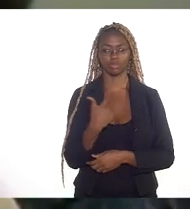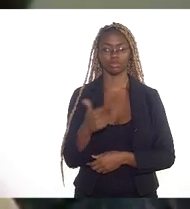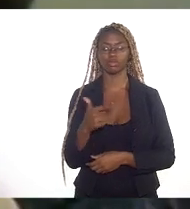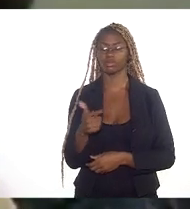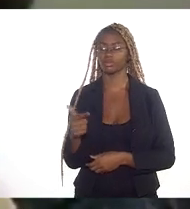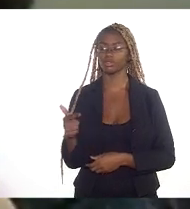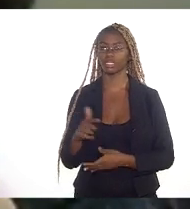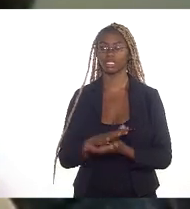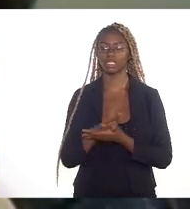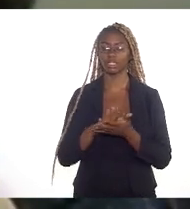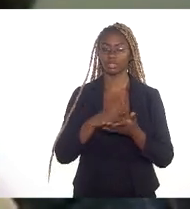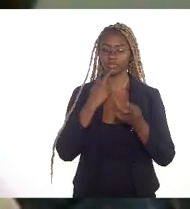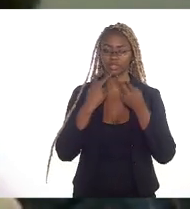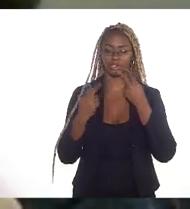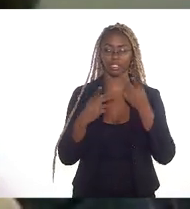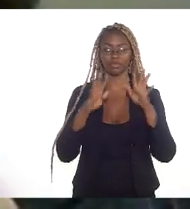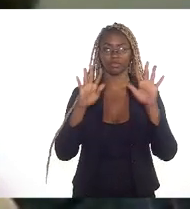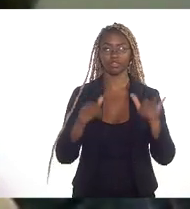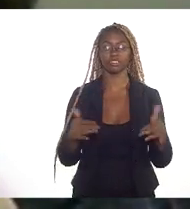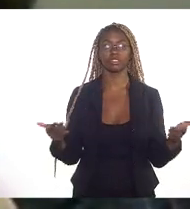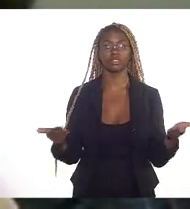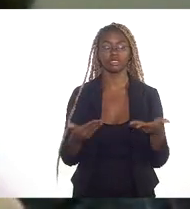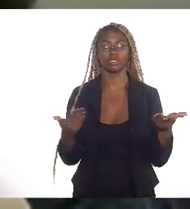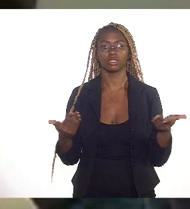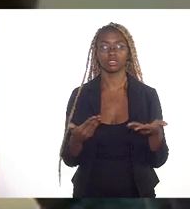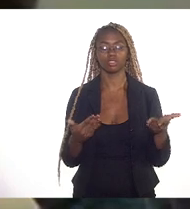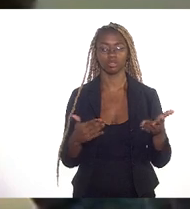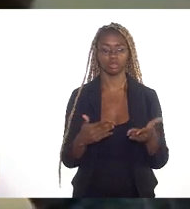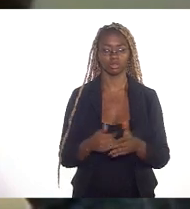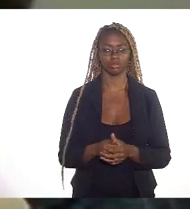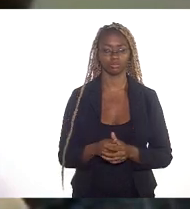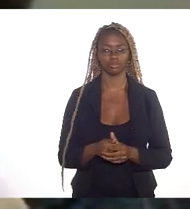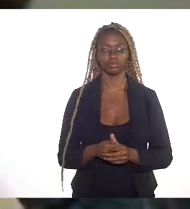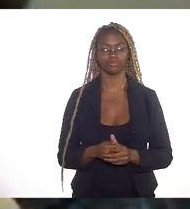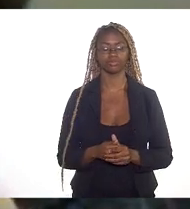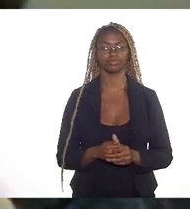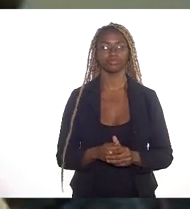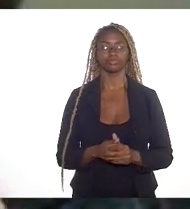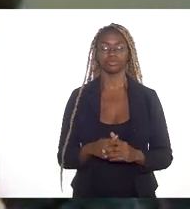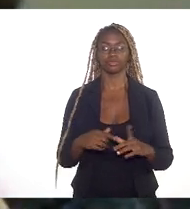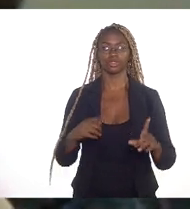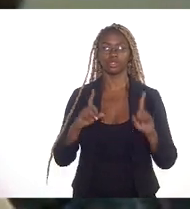havendo mais a tratar, declaro encerrada o presente expediente